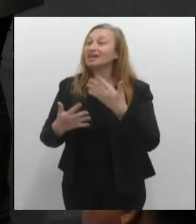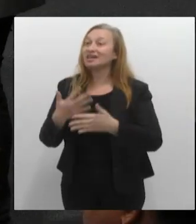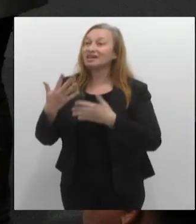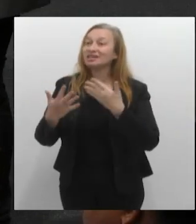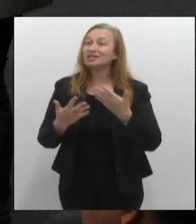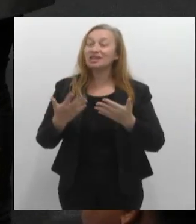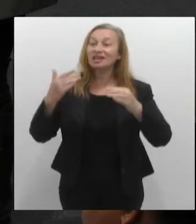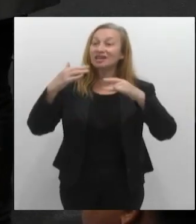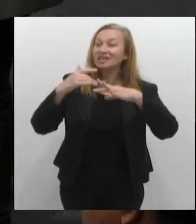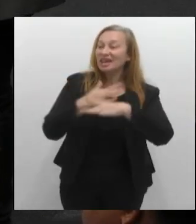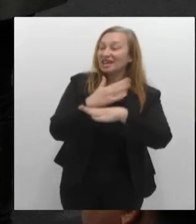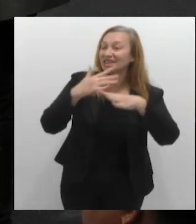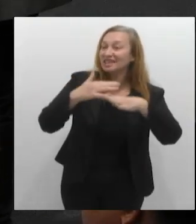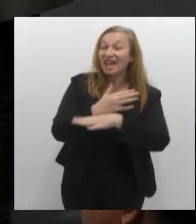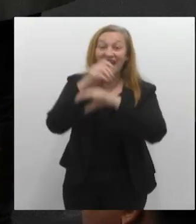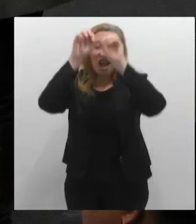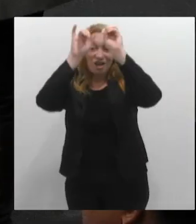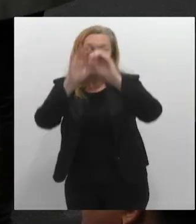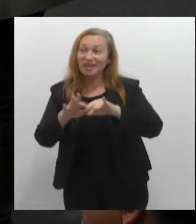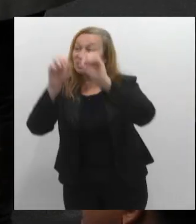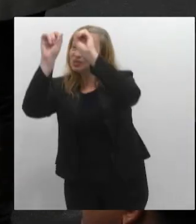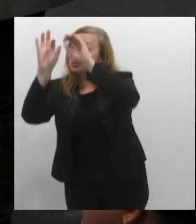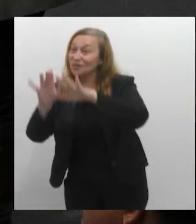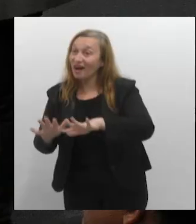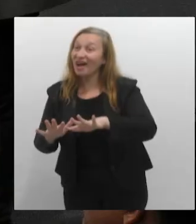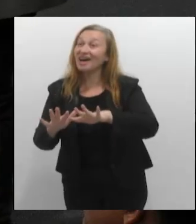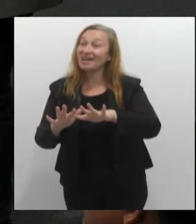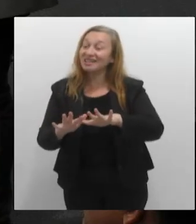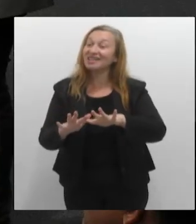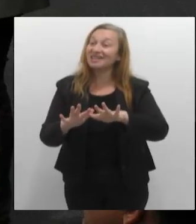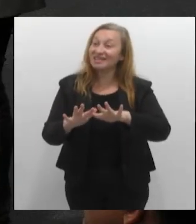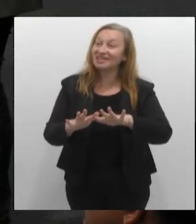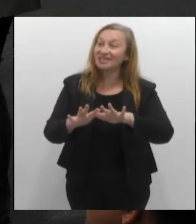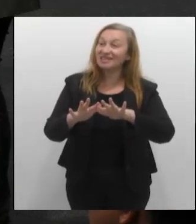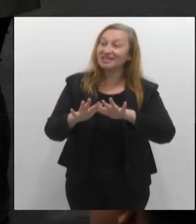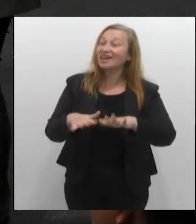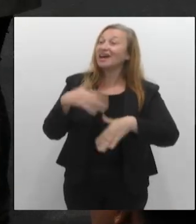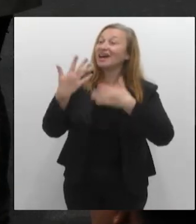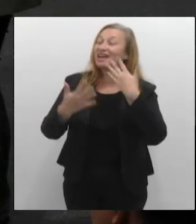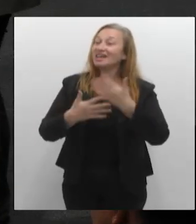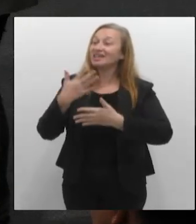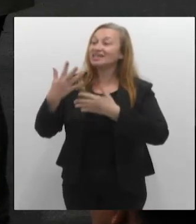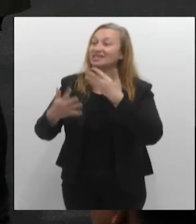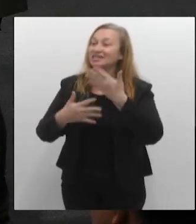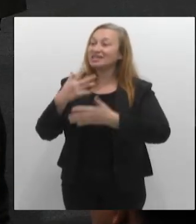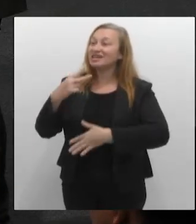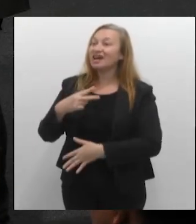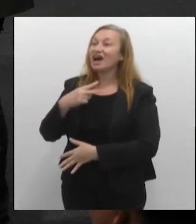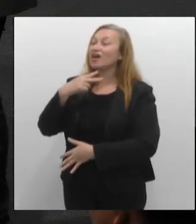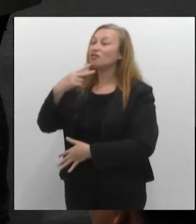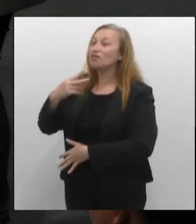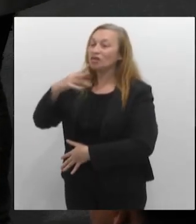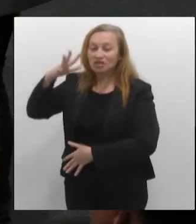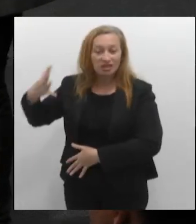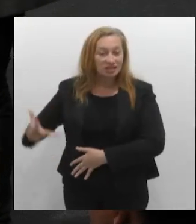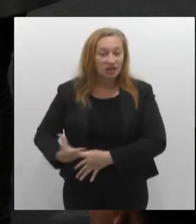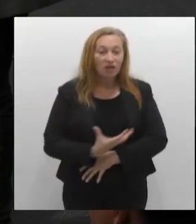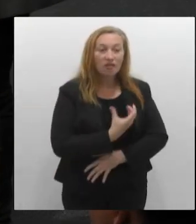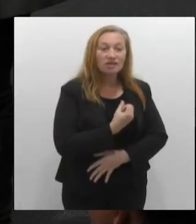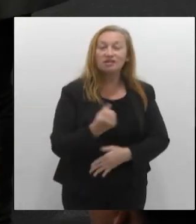terra consagrada, ouviste cedo a voz da salvação.